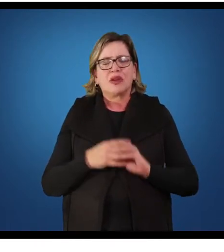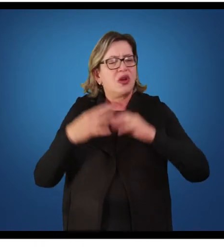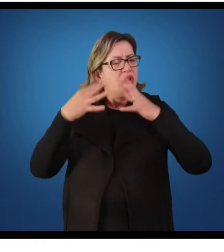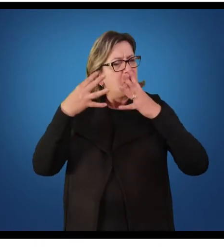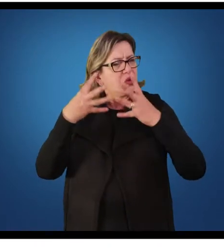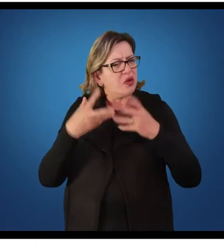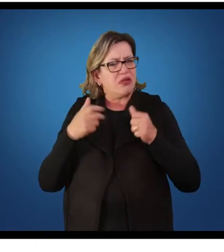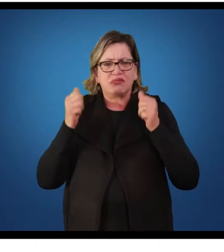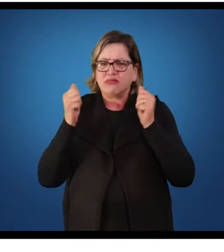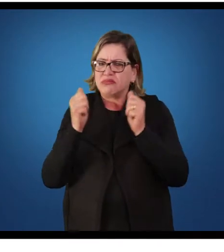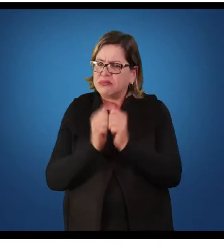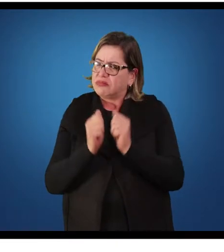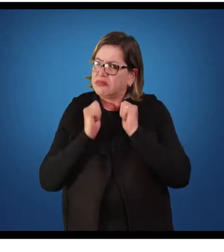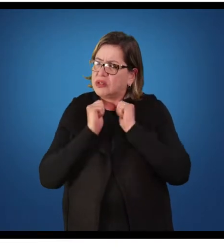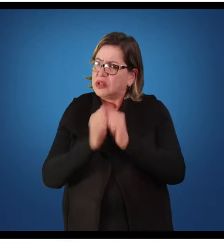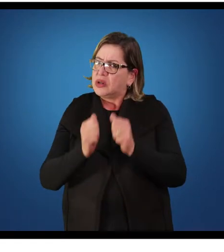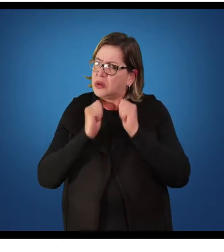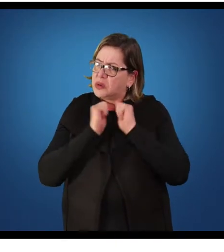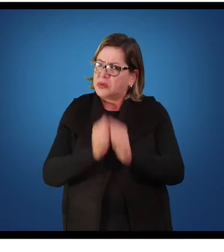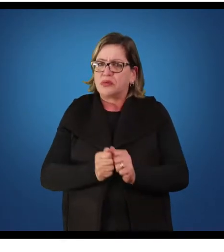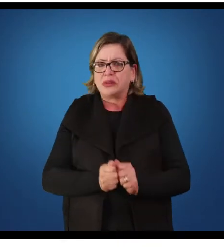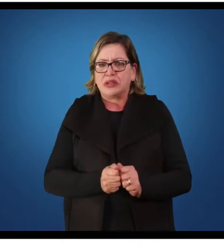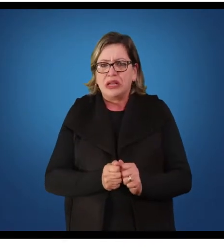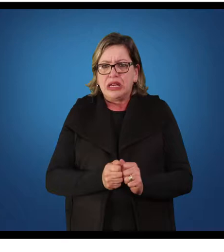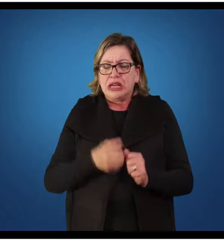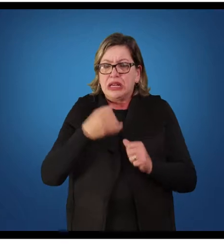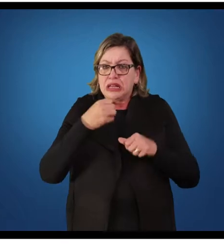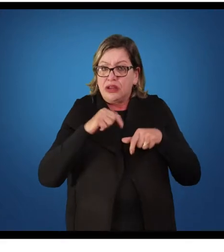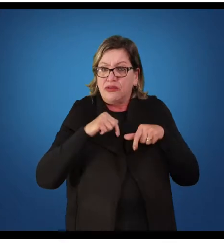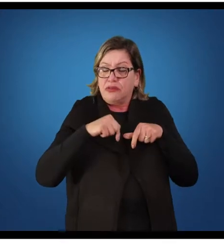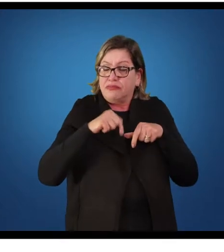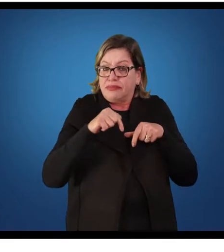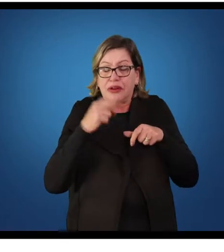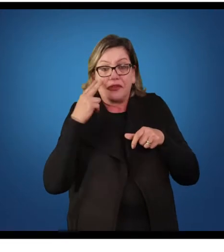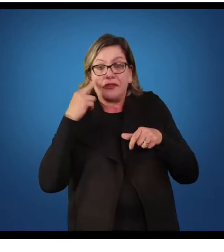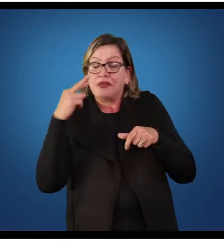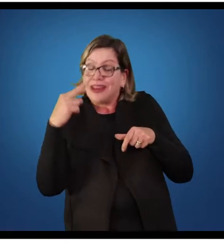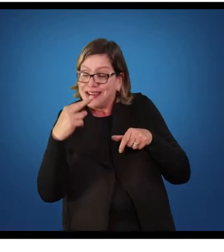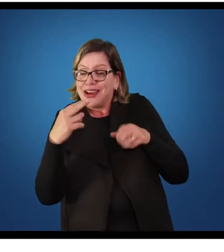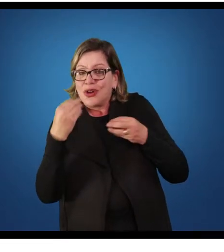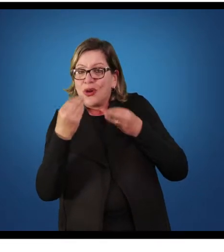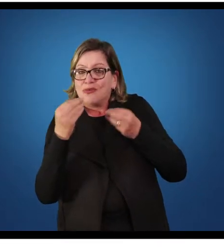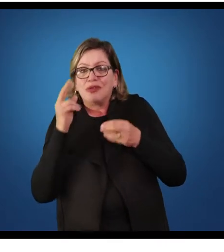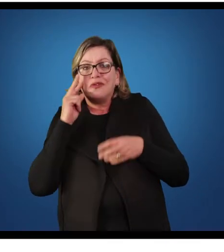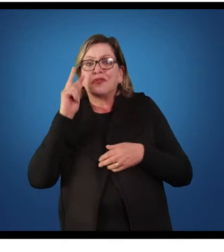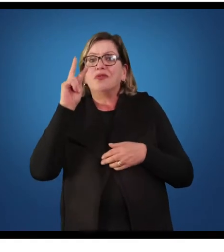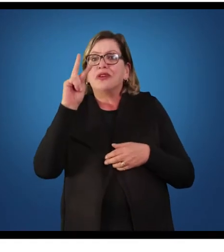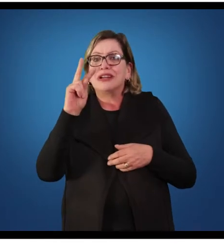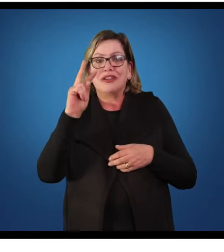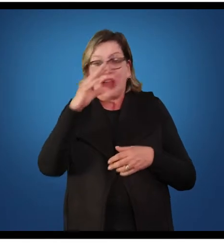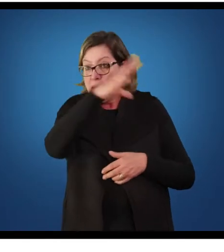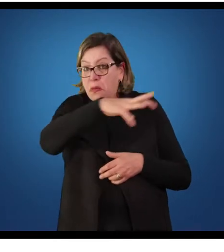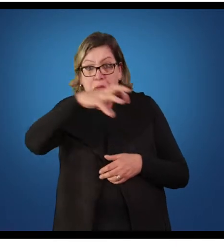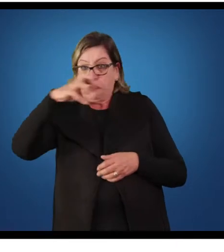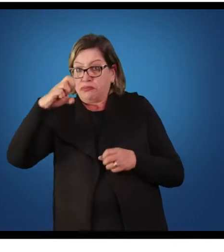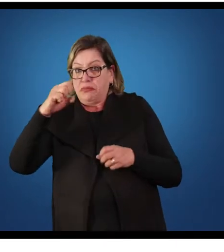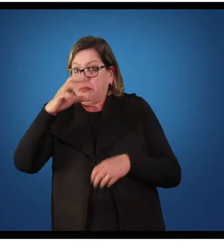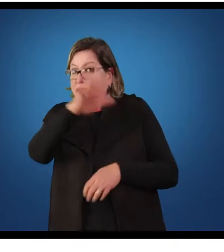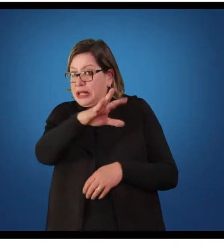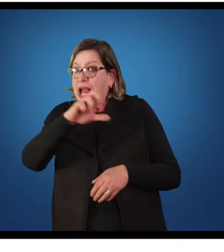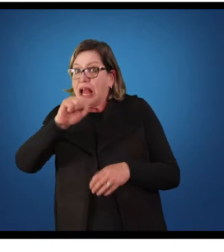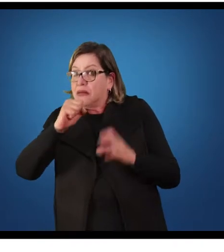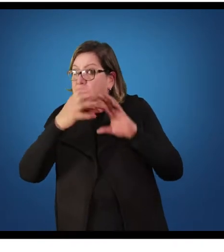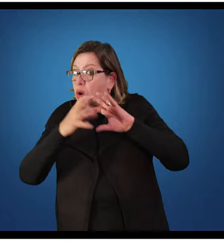Todos juntos, arremessa e sai. Ó, se eu vou para cá, eu vou arremessar e vou sair para cá. Não vai buscar a bola, que você vai levar bolada